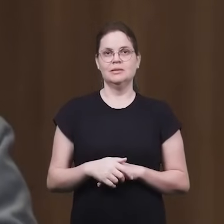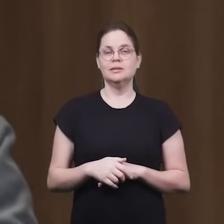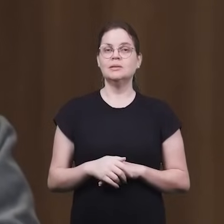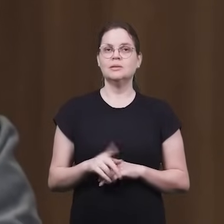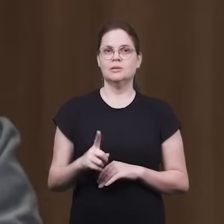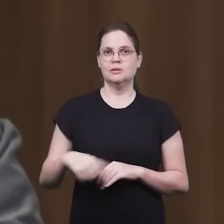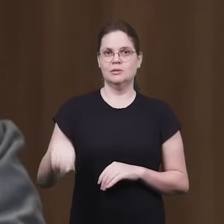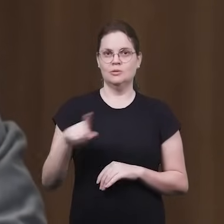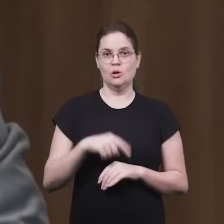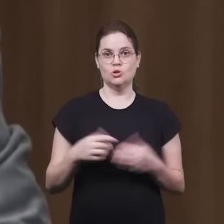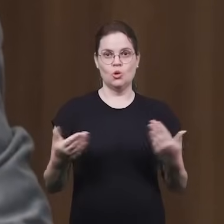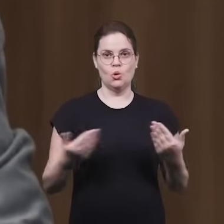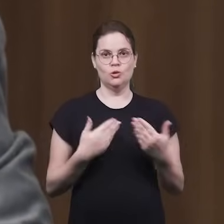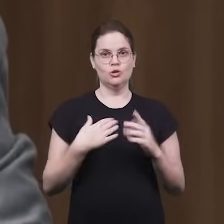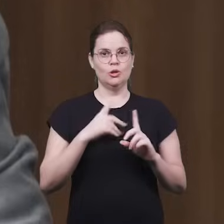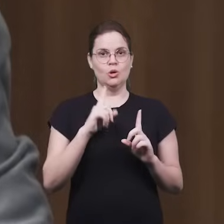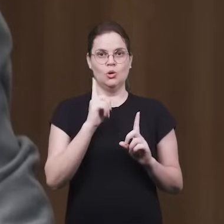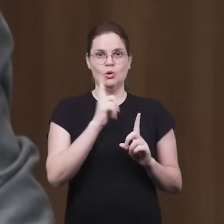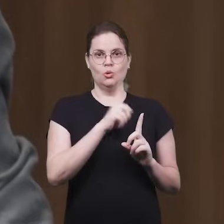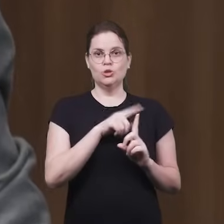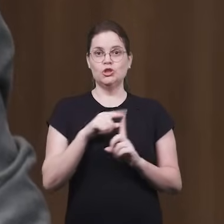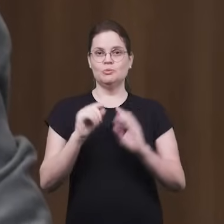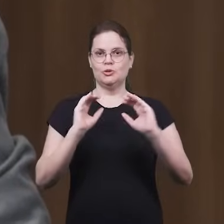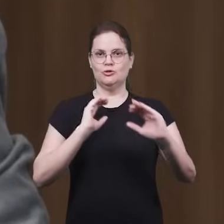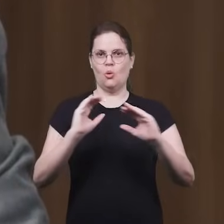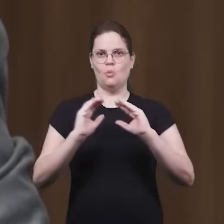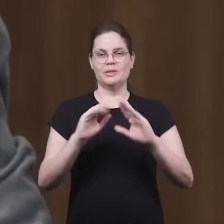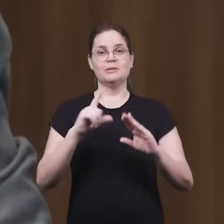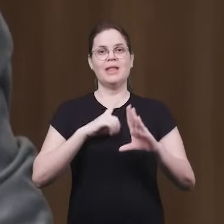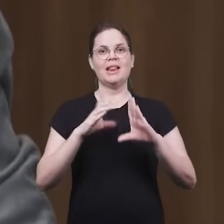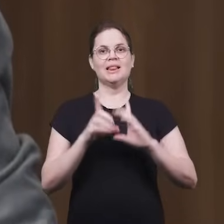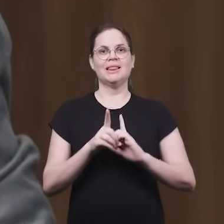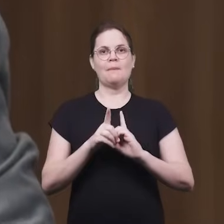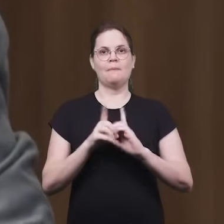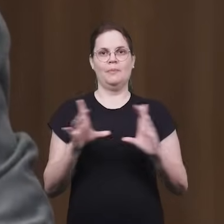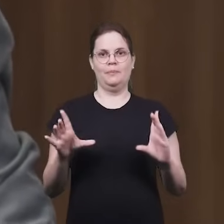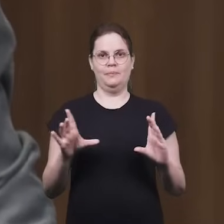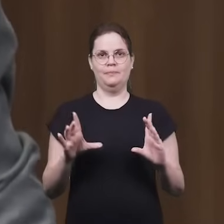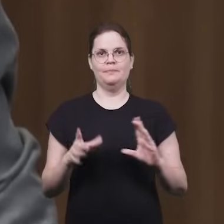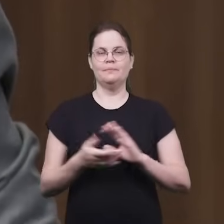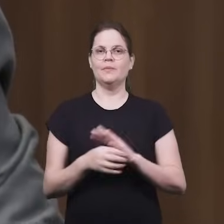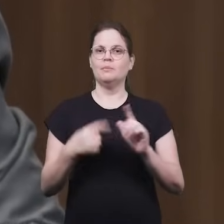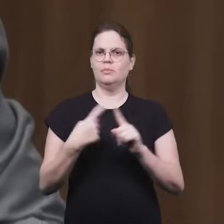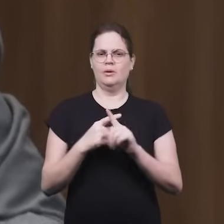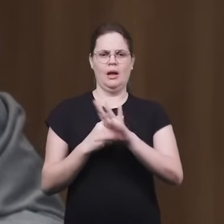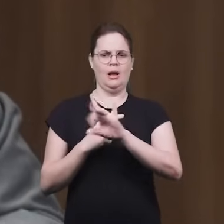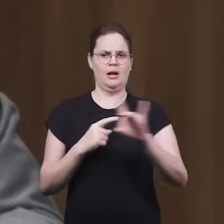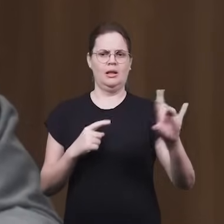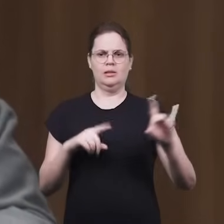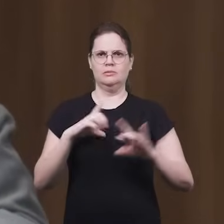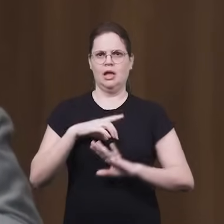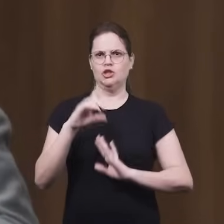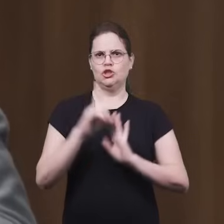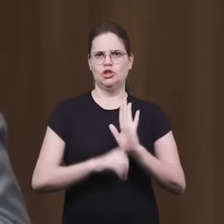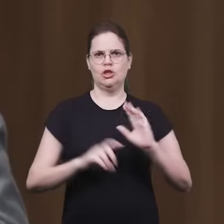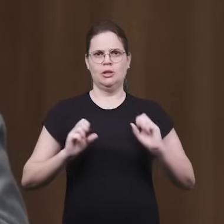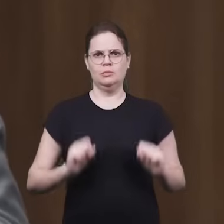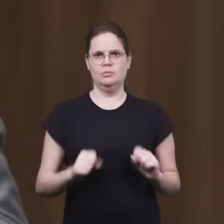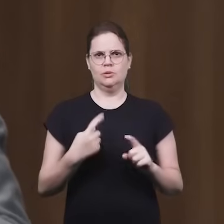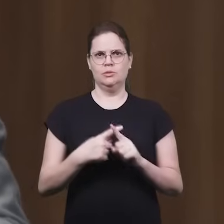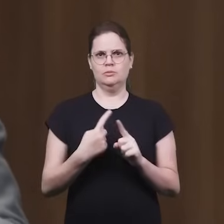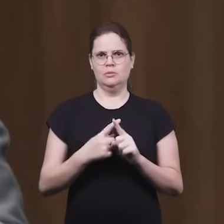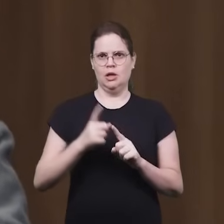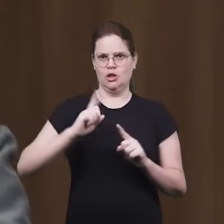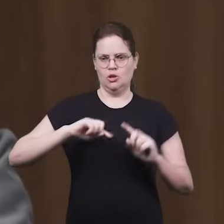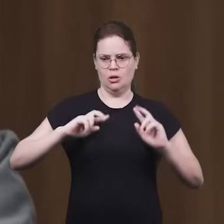nossos dias ele é extremamente democratizado, o que eu quero dizer com isso? Ele está na mão de cada um de nós. Cada um de nós com um celular